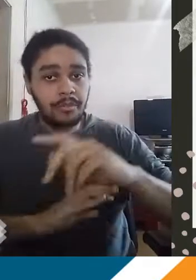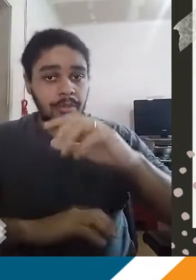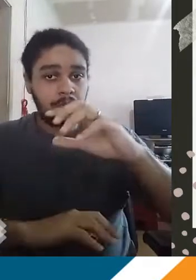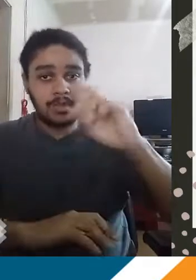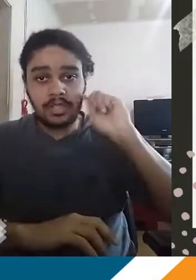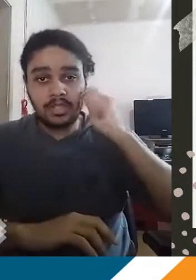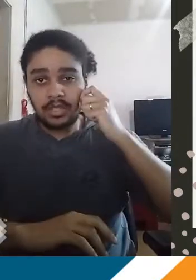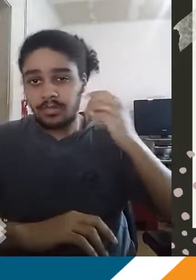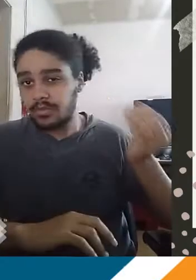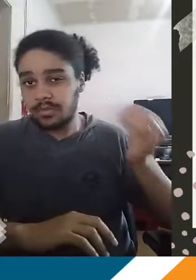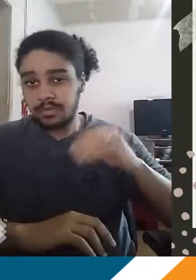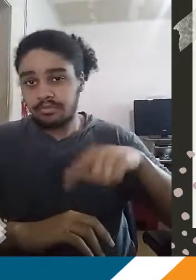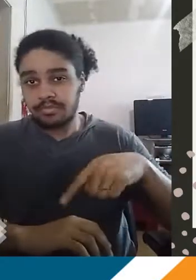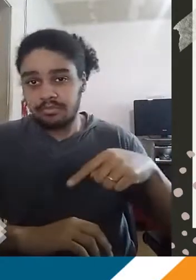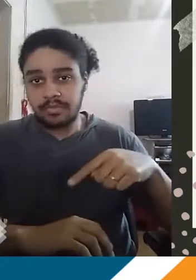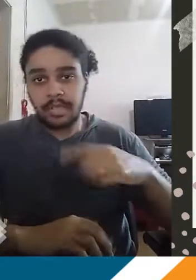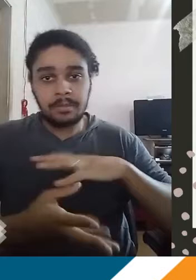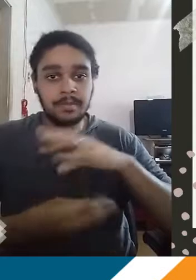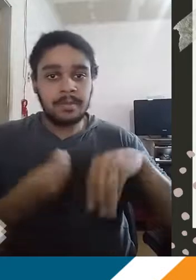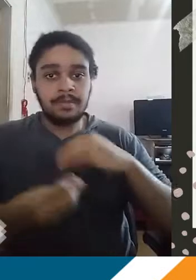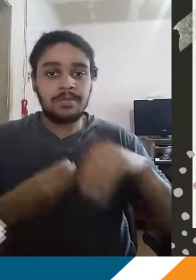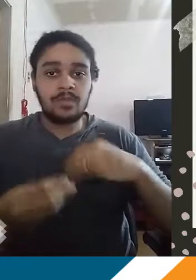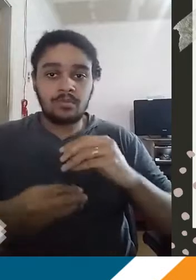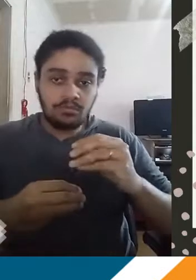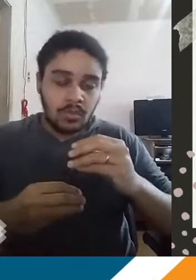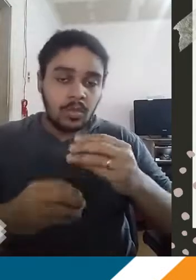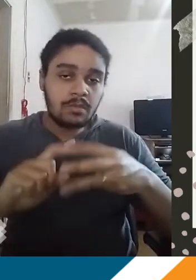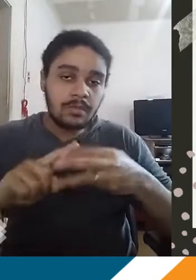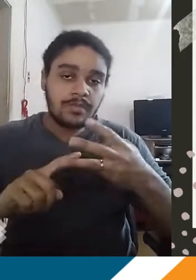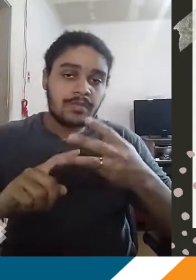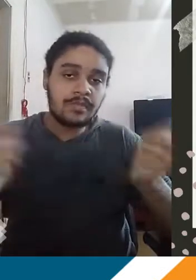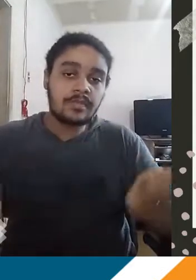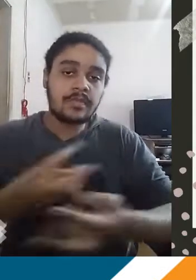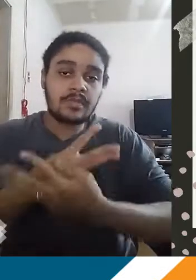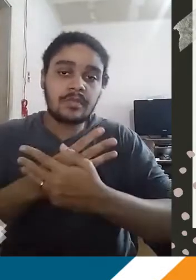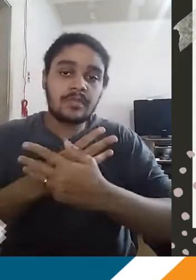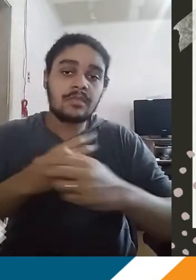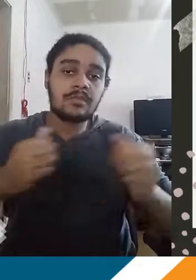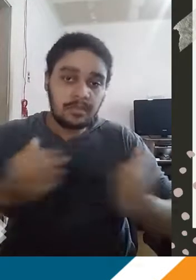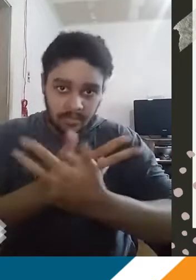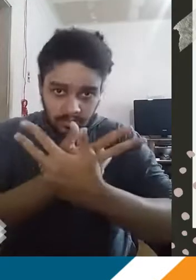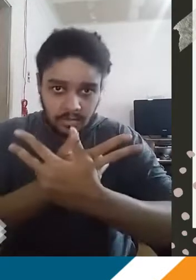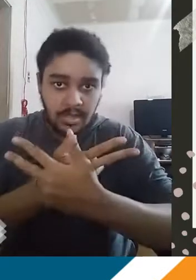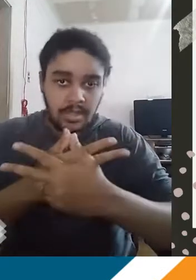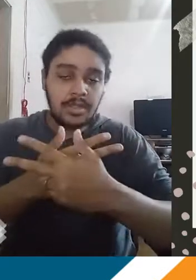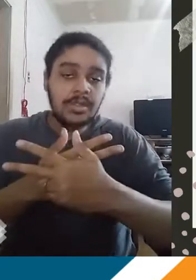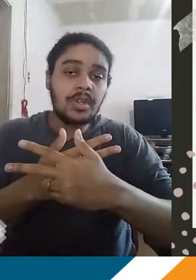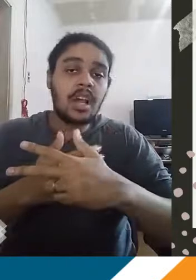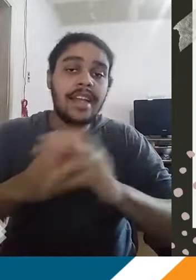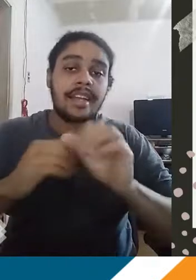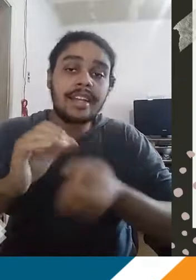Essa miscigenação de etnias contribuiu para a formação de diversos outros grupos, por exemplo,